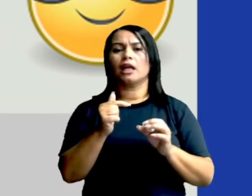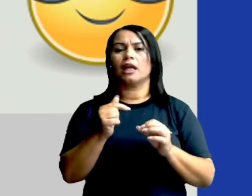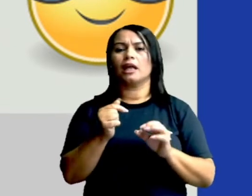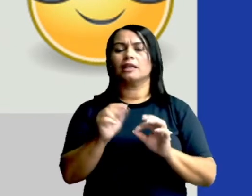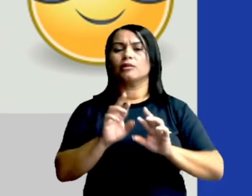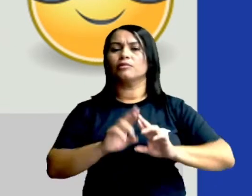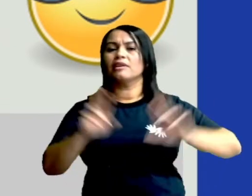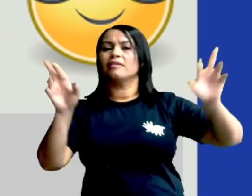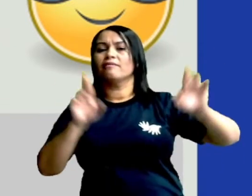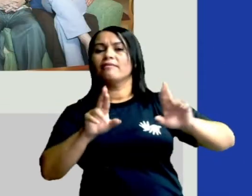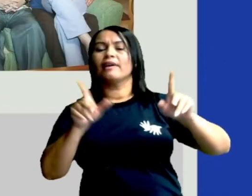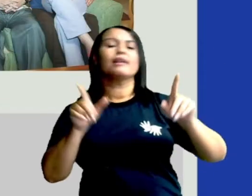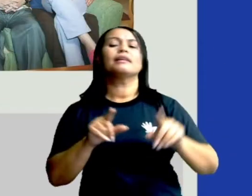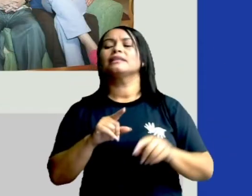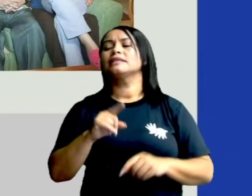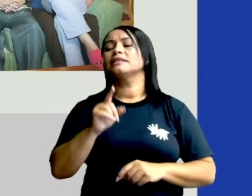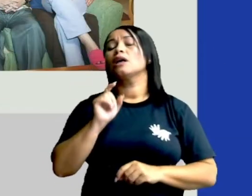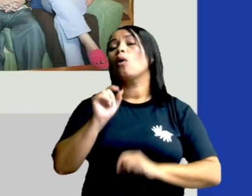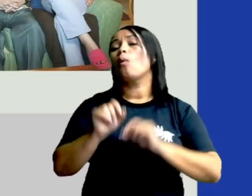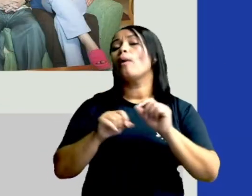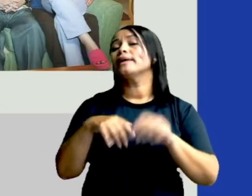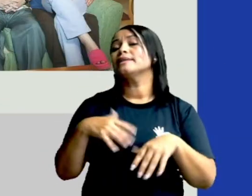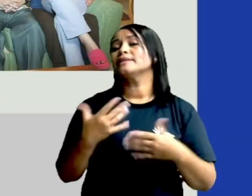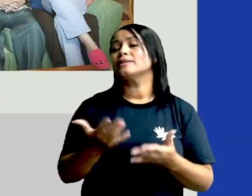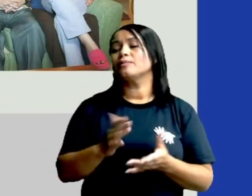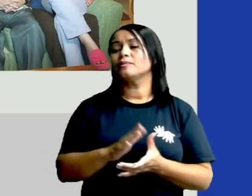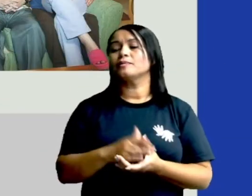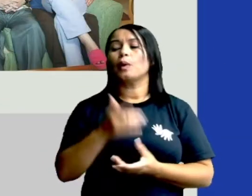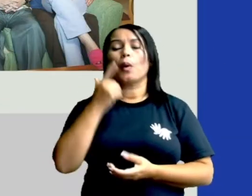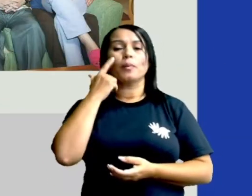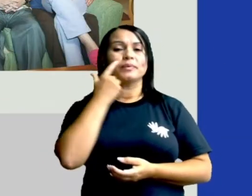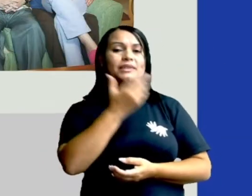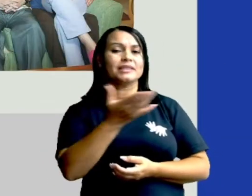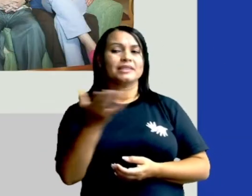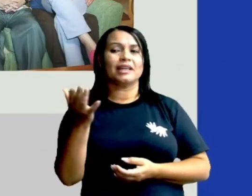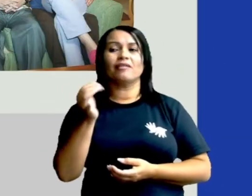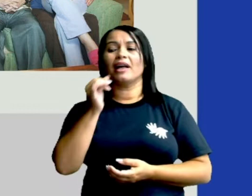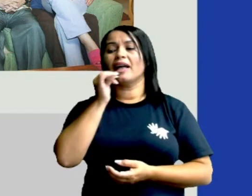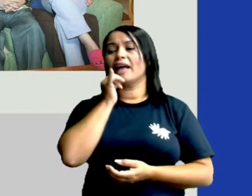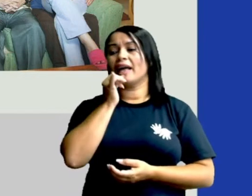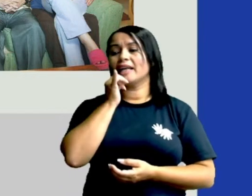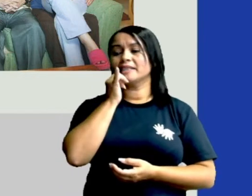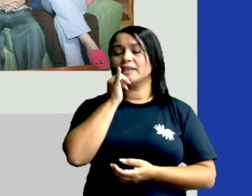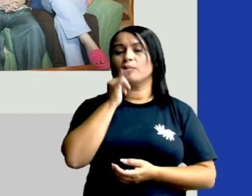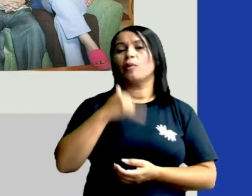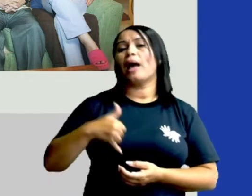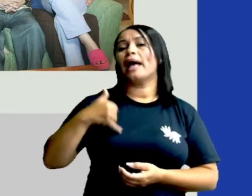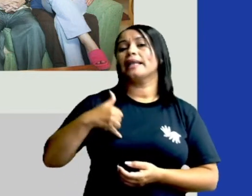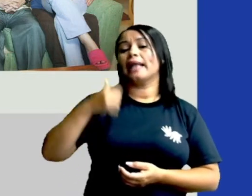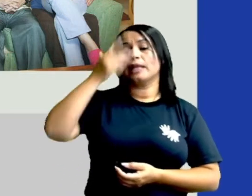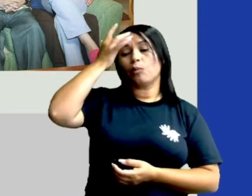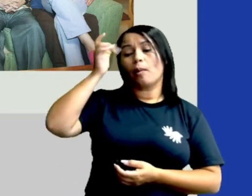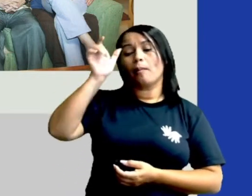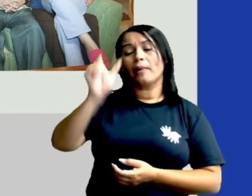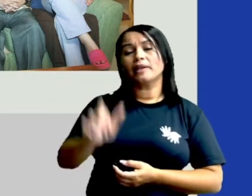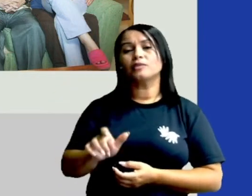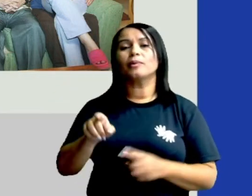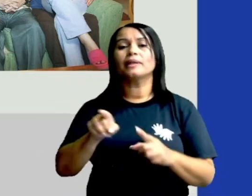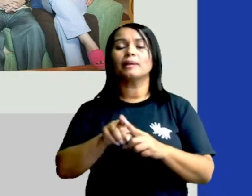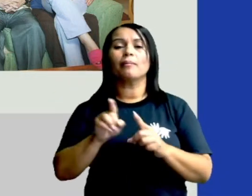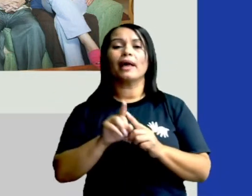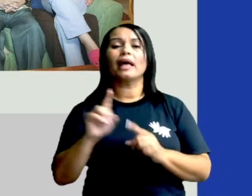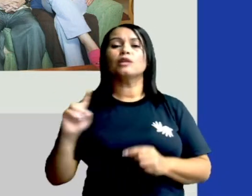uma da outra. E quem são elas, hein? Olha aí. Exemplo, a idade de uma pessoa e